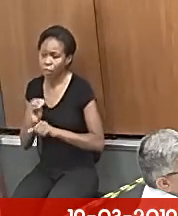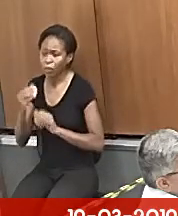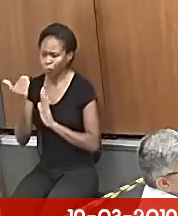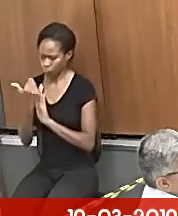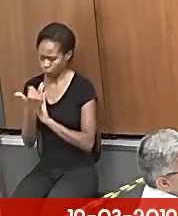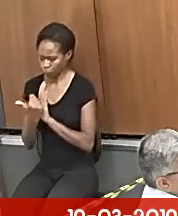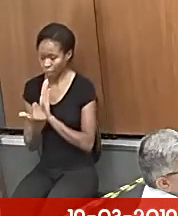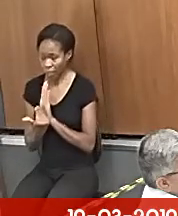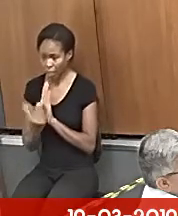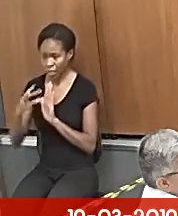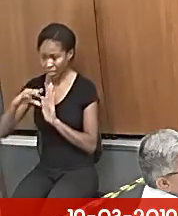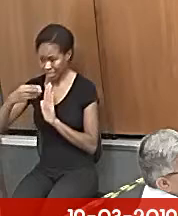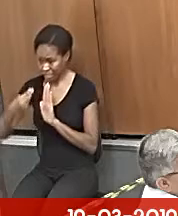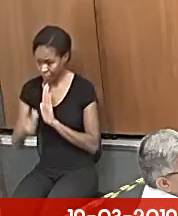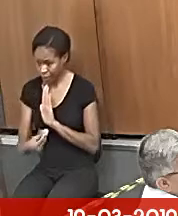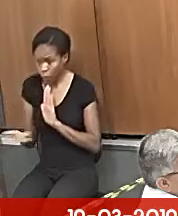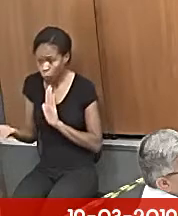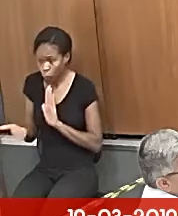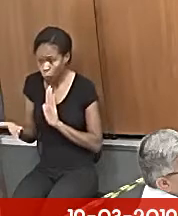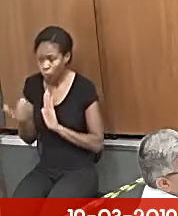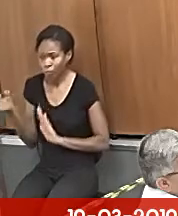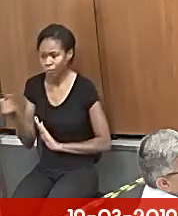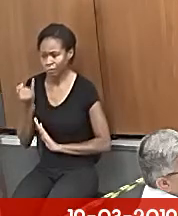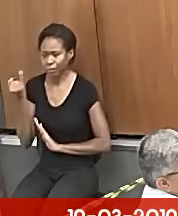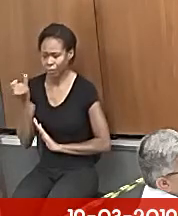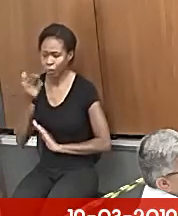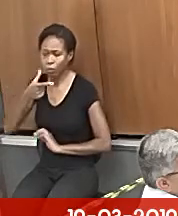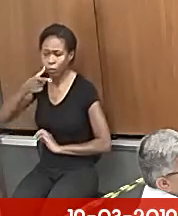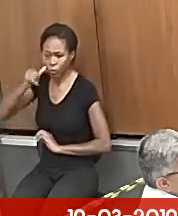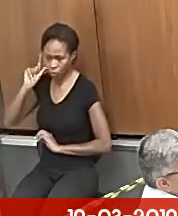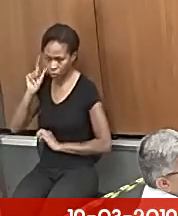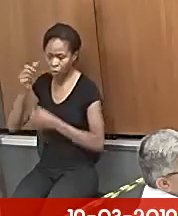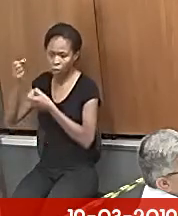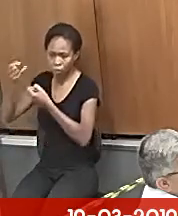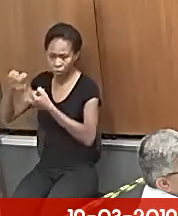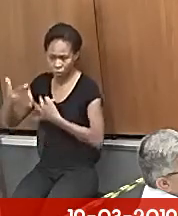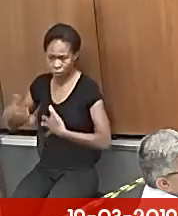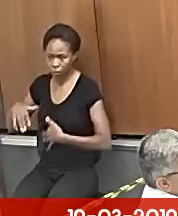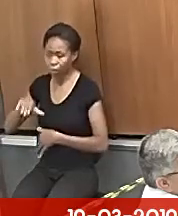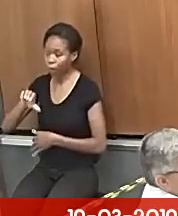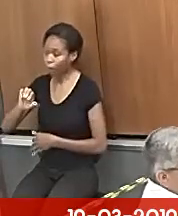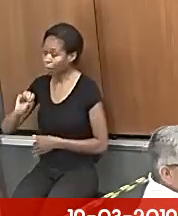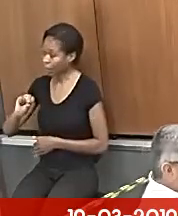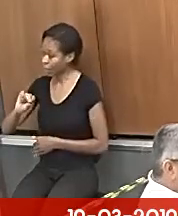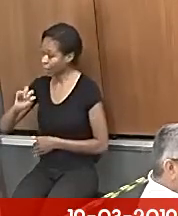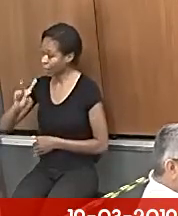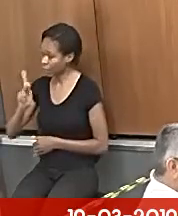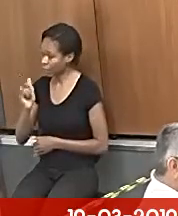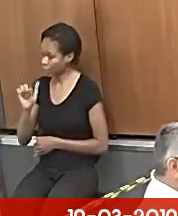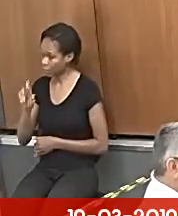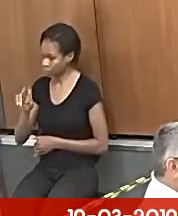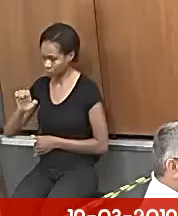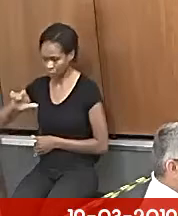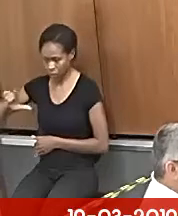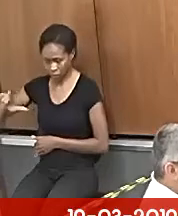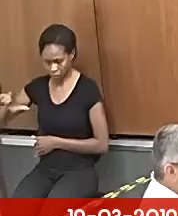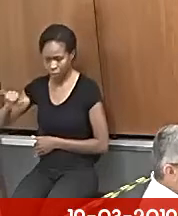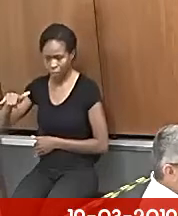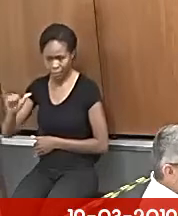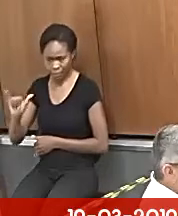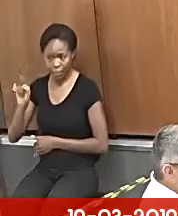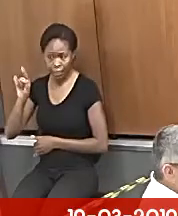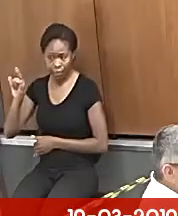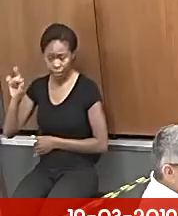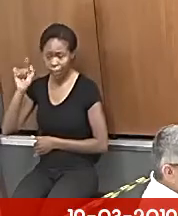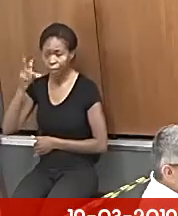fundamental eu dizia ontem pra chile que a presidente lá dessa associação em barbacena você tem que está